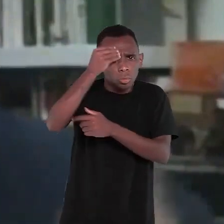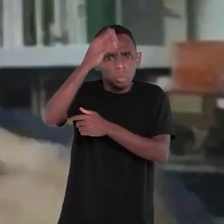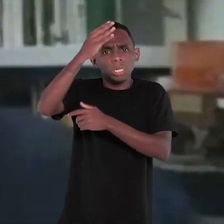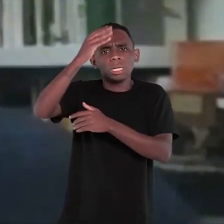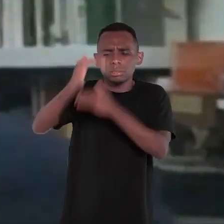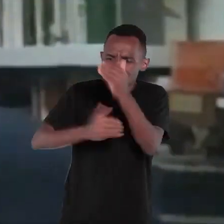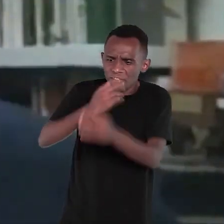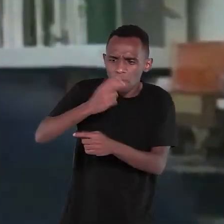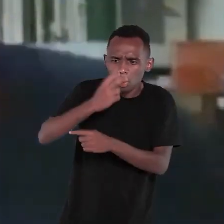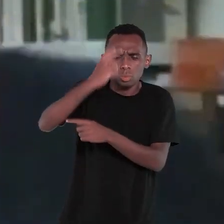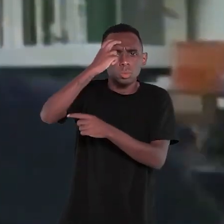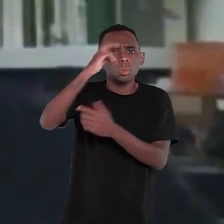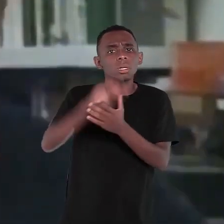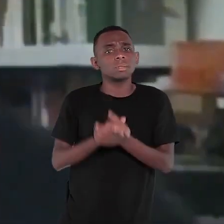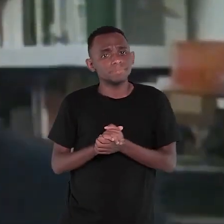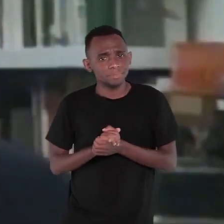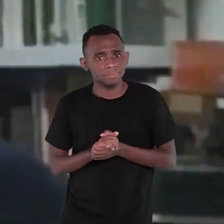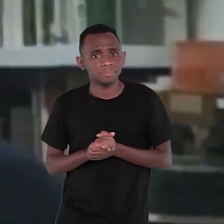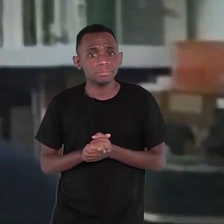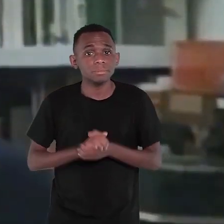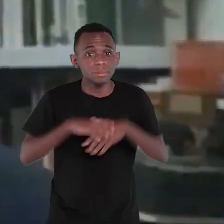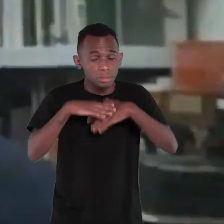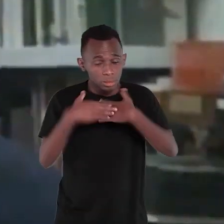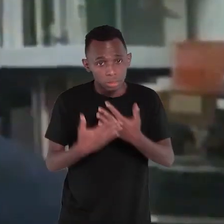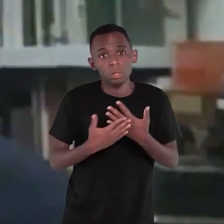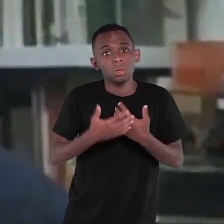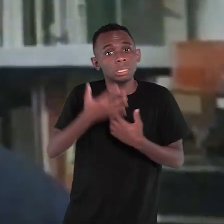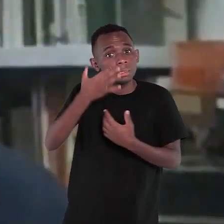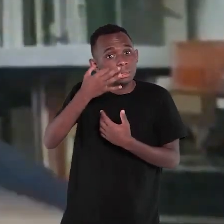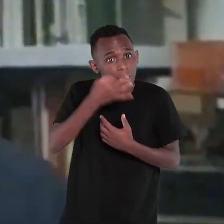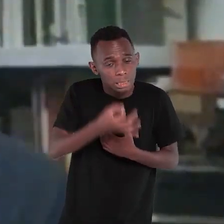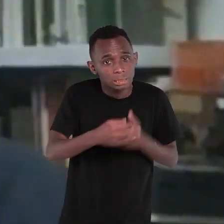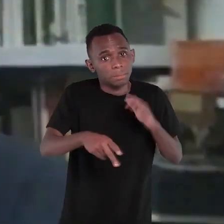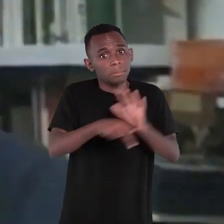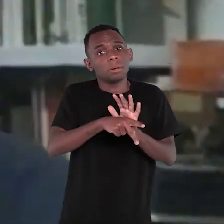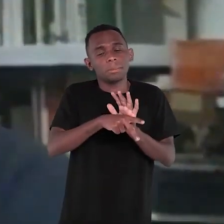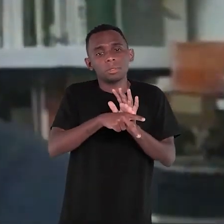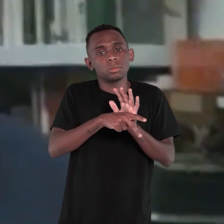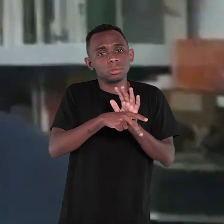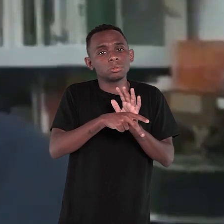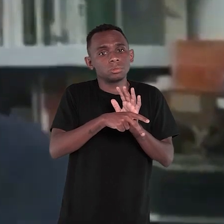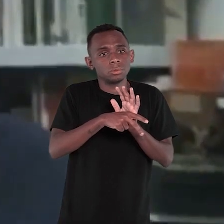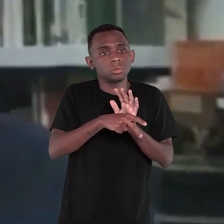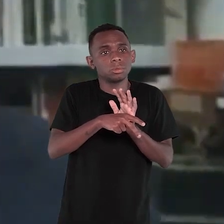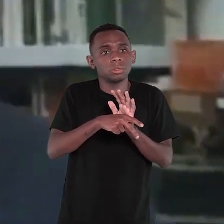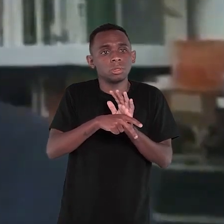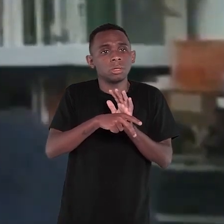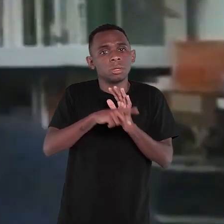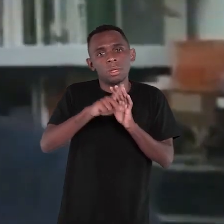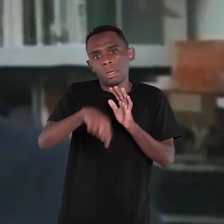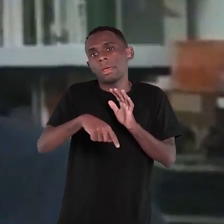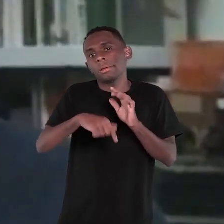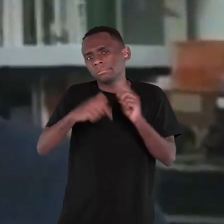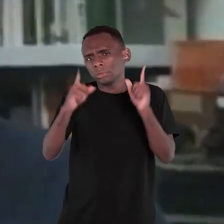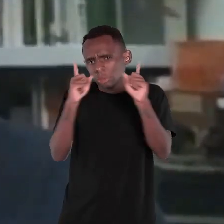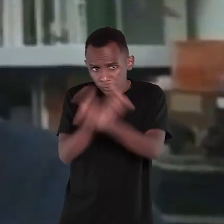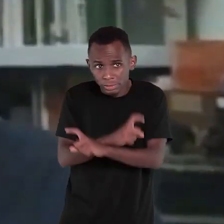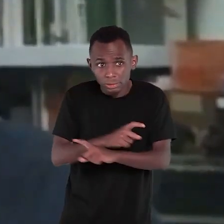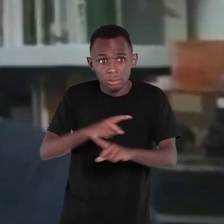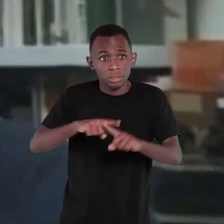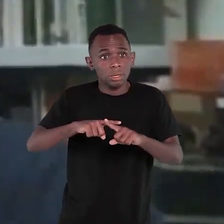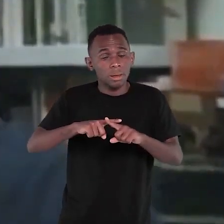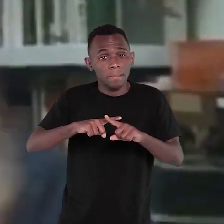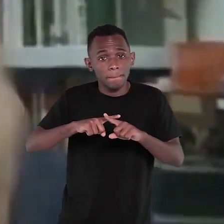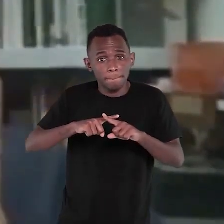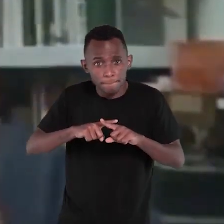da cultura e tal, né, a partir desses interesses da comunidade. Esse é um ovo de Colombo, evidentemente,